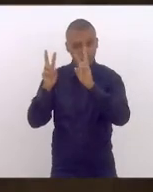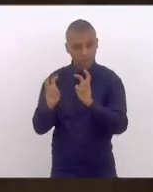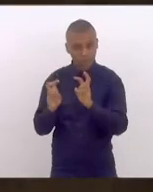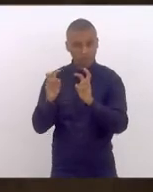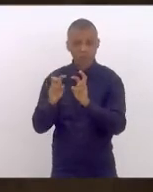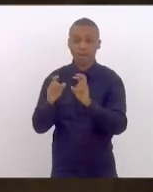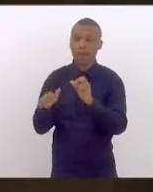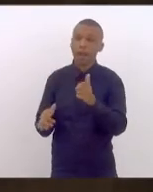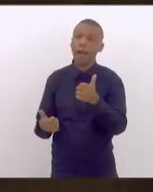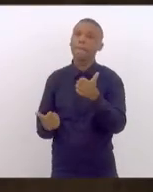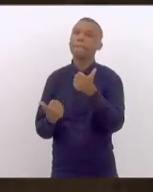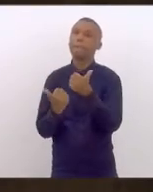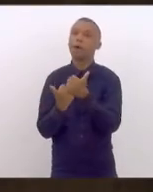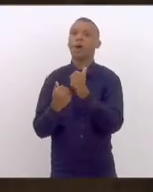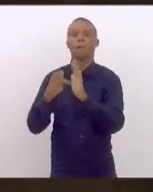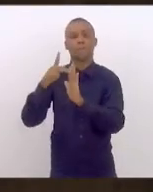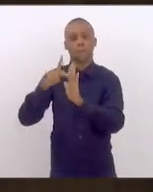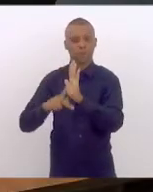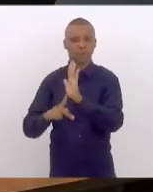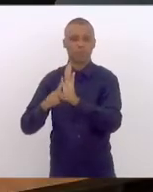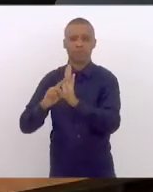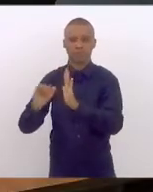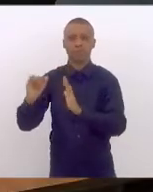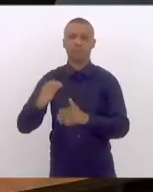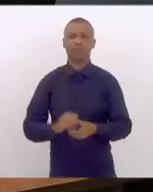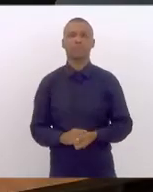é favorável ao projeto